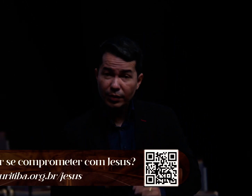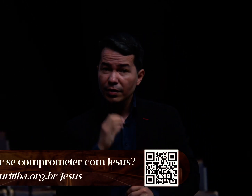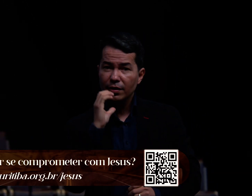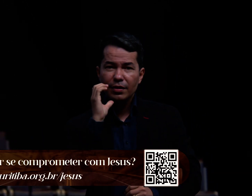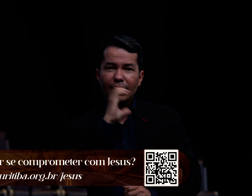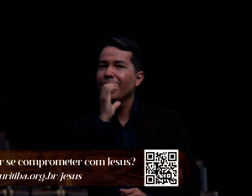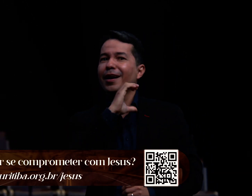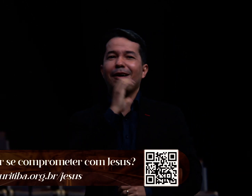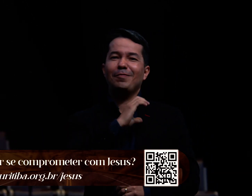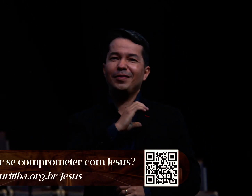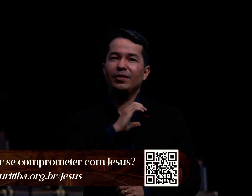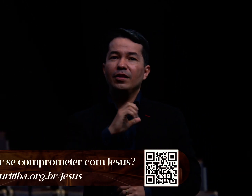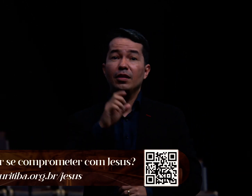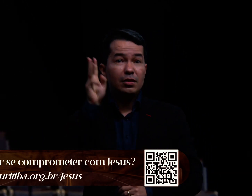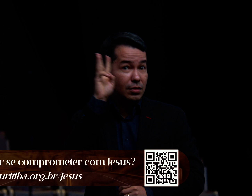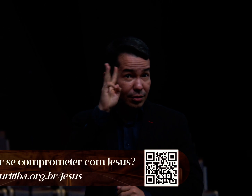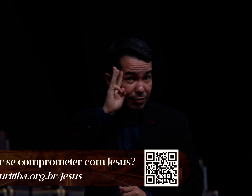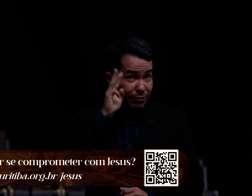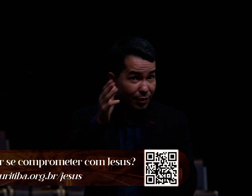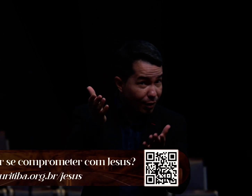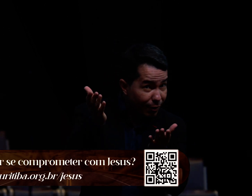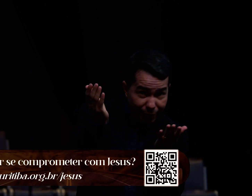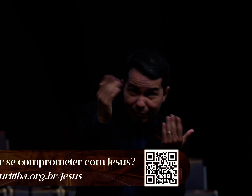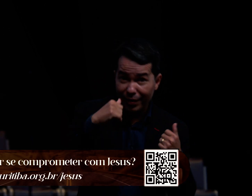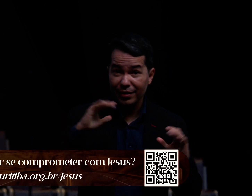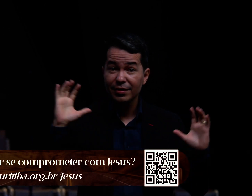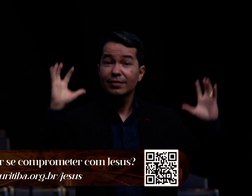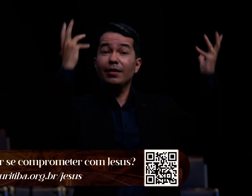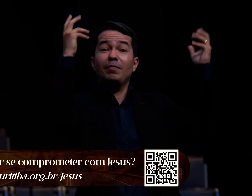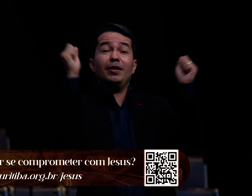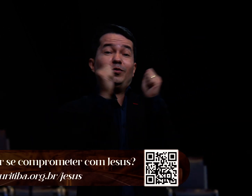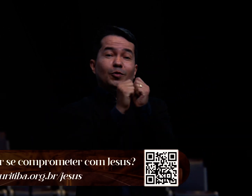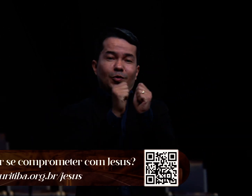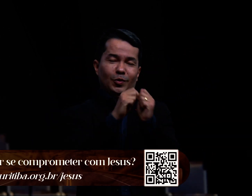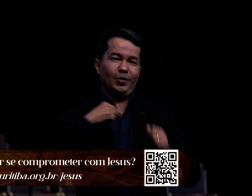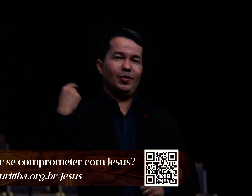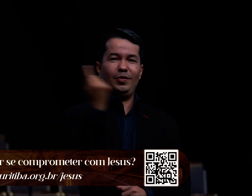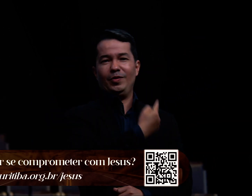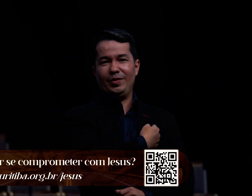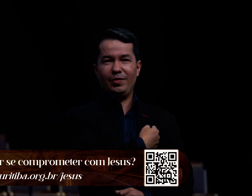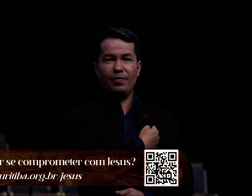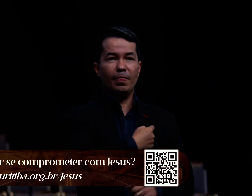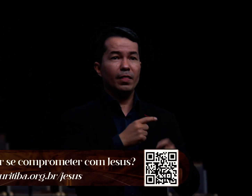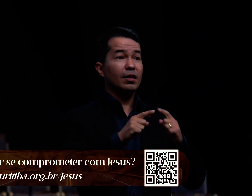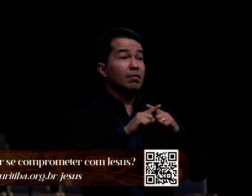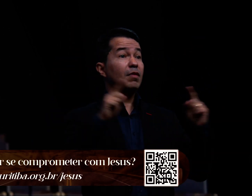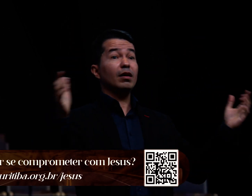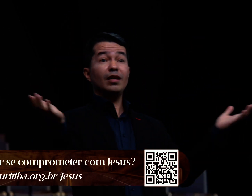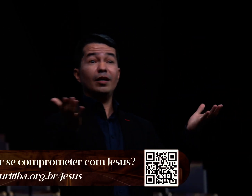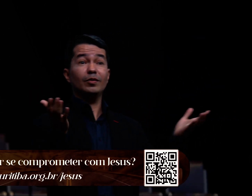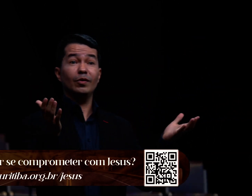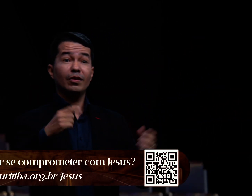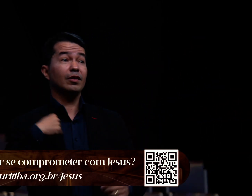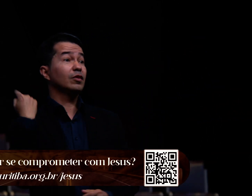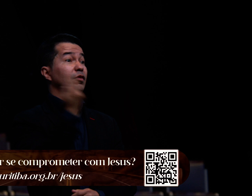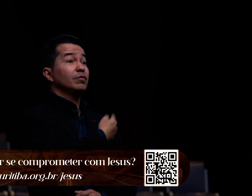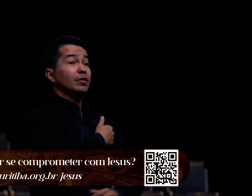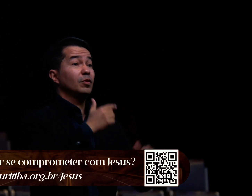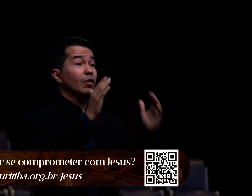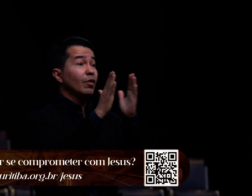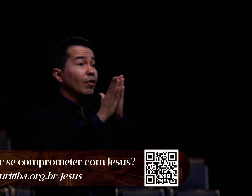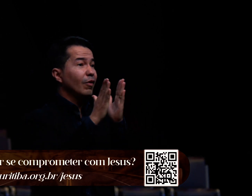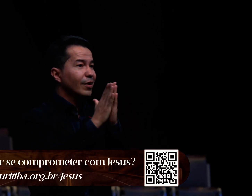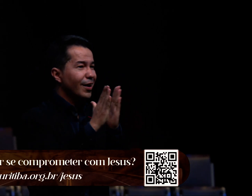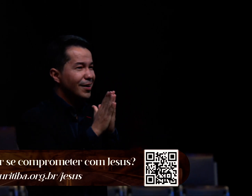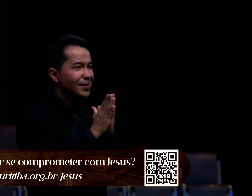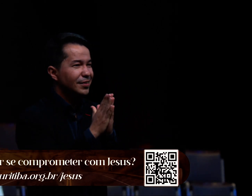pibcuritiba.org.br/Jesus. Você faz a sua inscrição ali de maneira bem simples e rápido e terça-feira você pode vir aqui nessa festa conosco. Mas